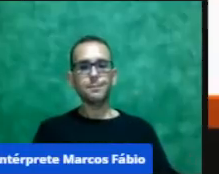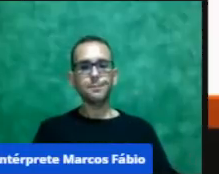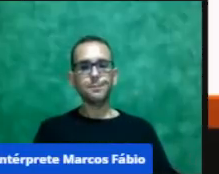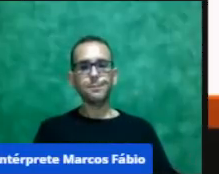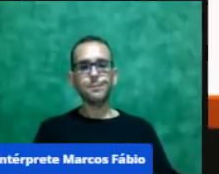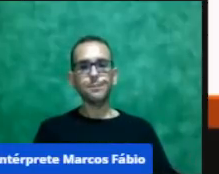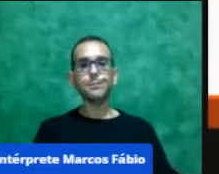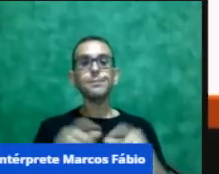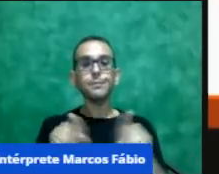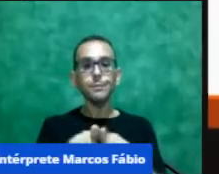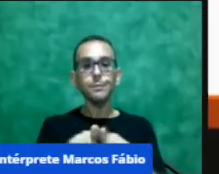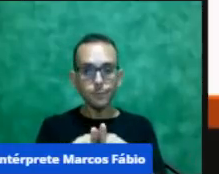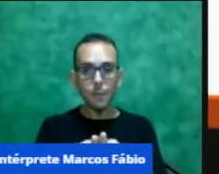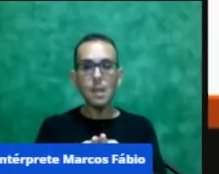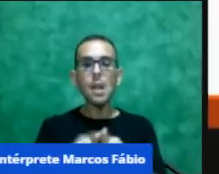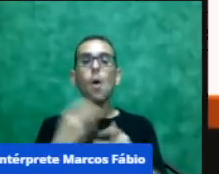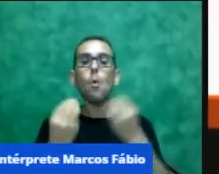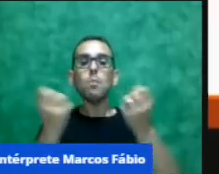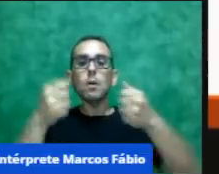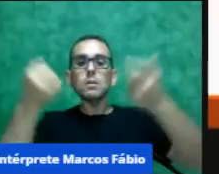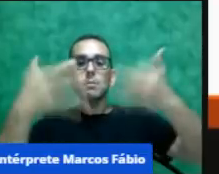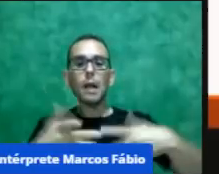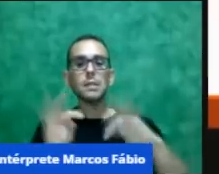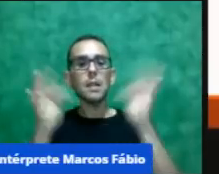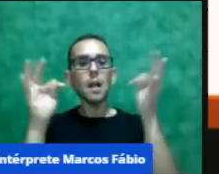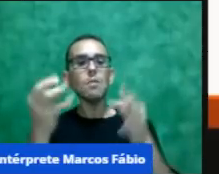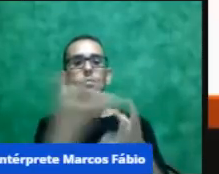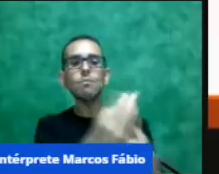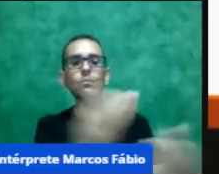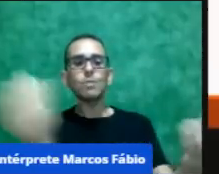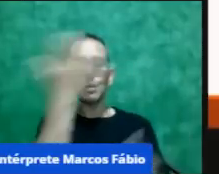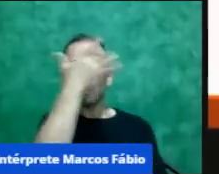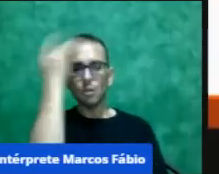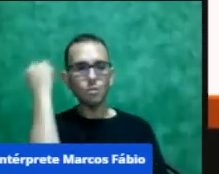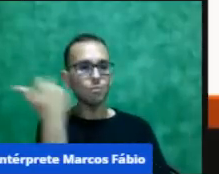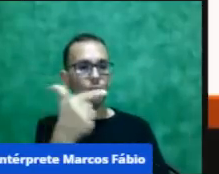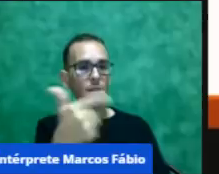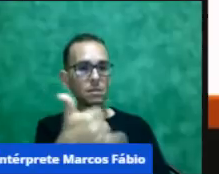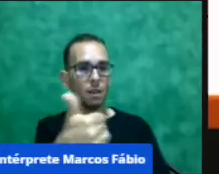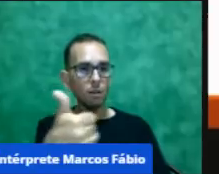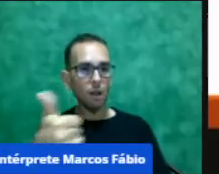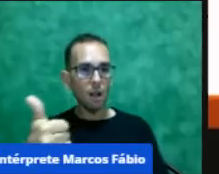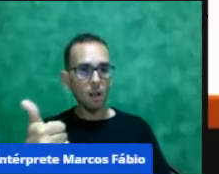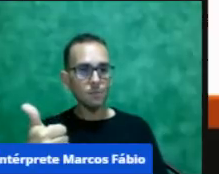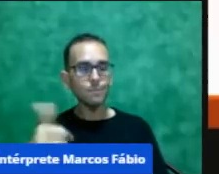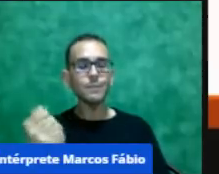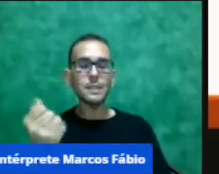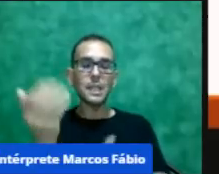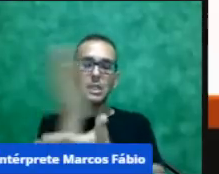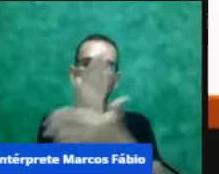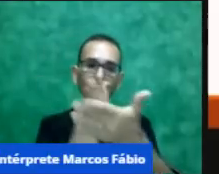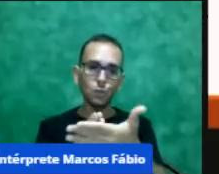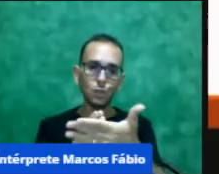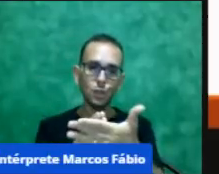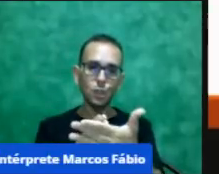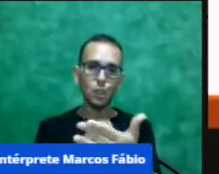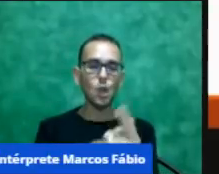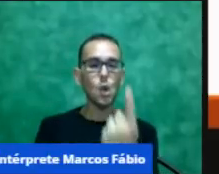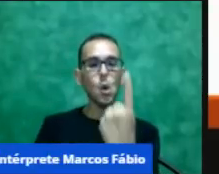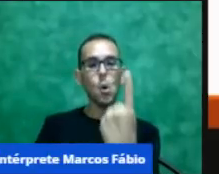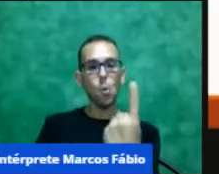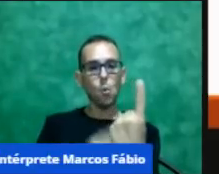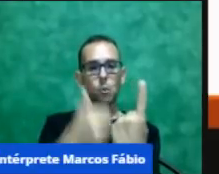falando sobre a questão das tecnologias, muitos não têm celular, muitos também têm que dividir um celular para 5,